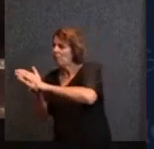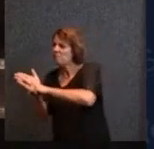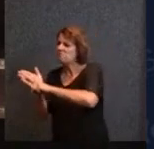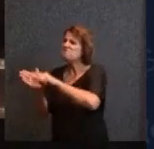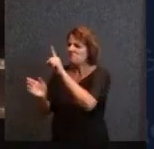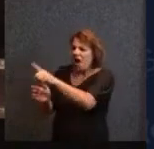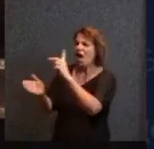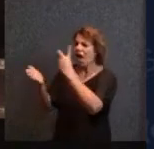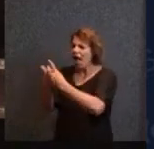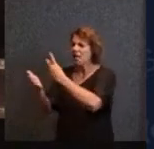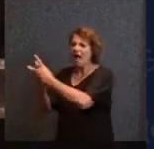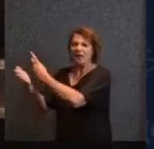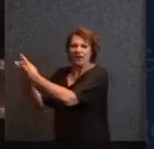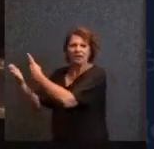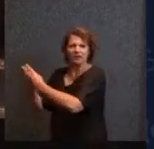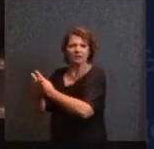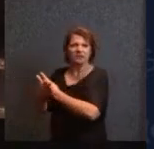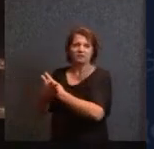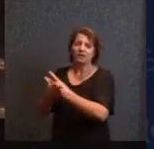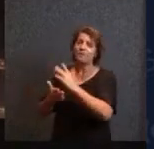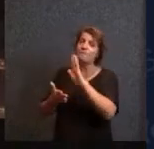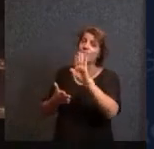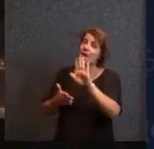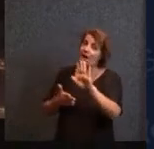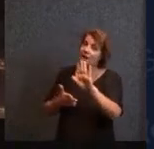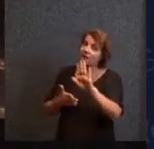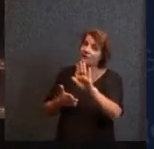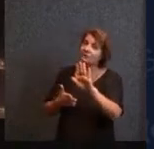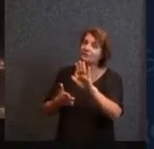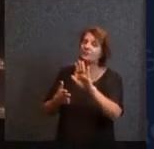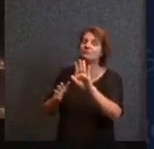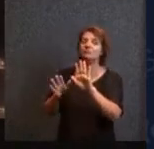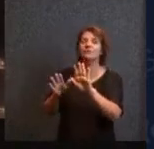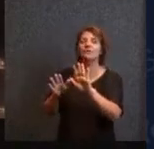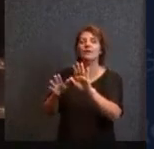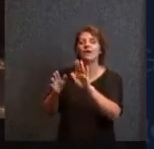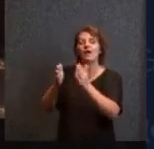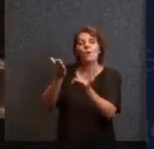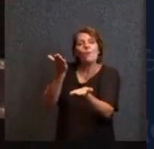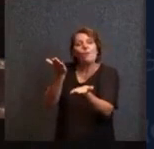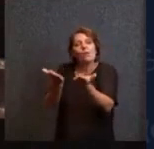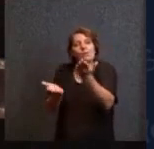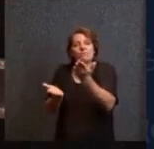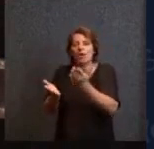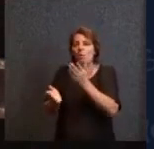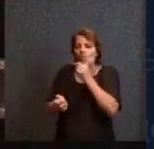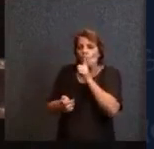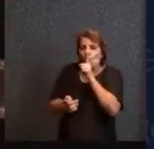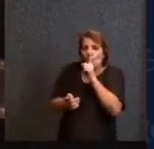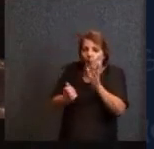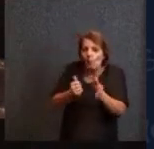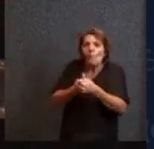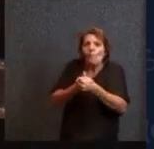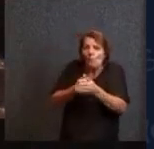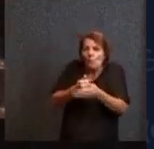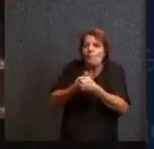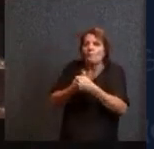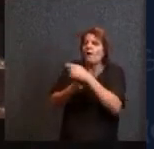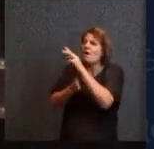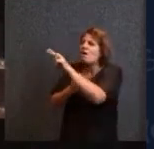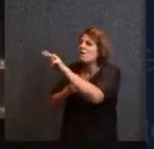né? Mas também que não seja omisso, que